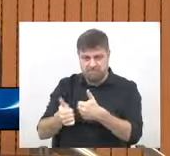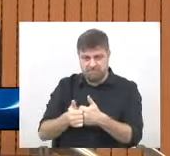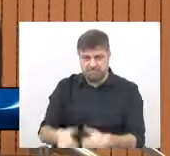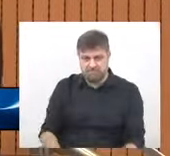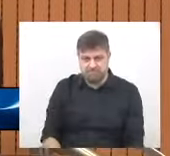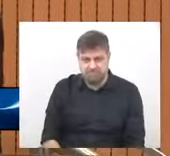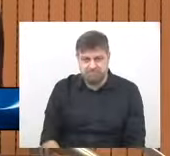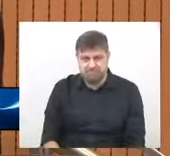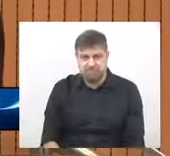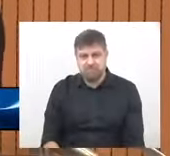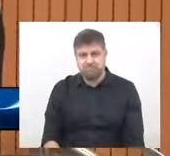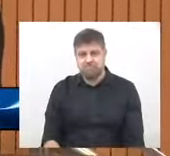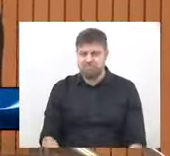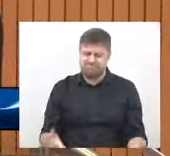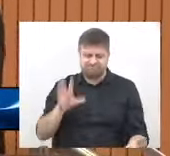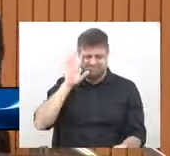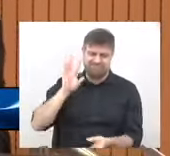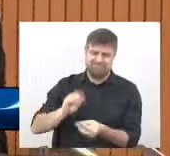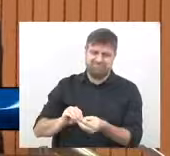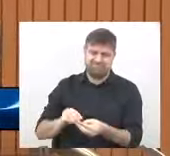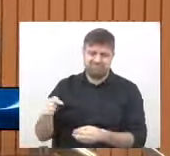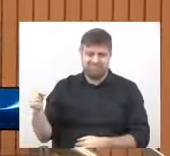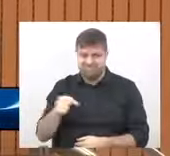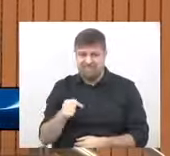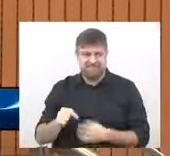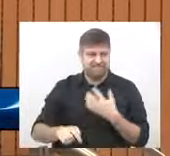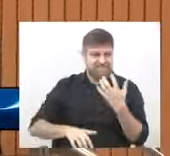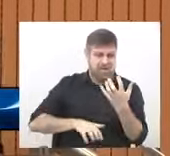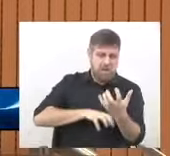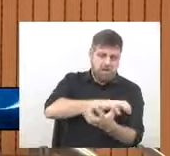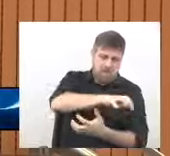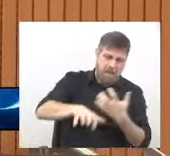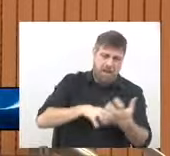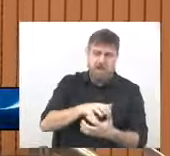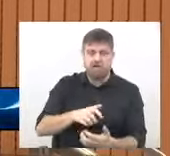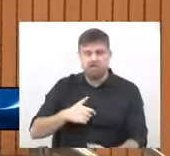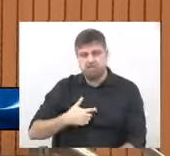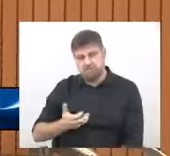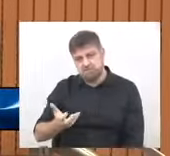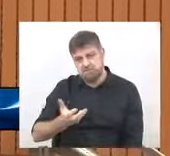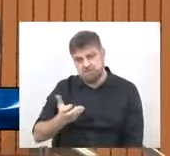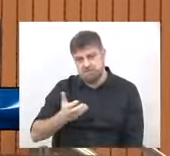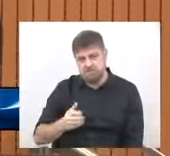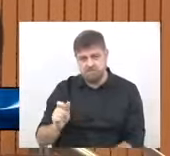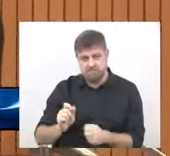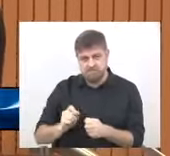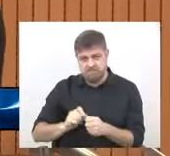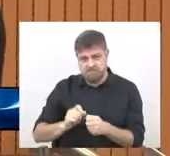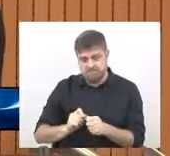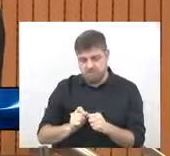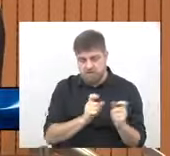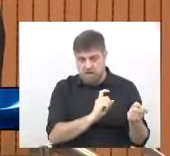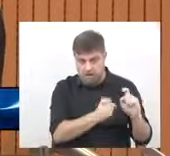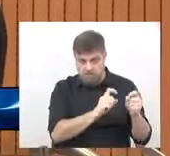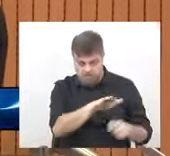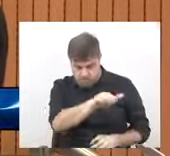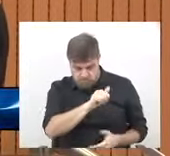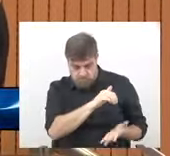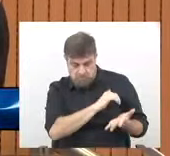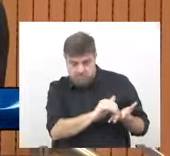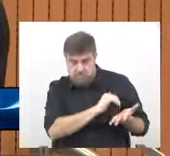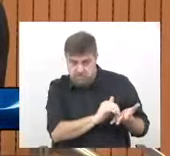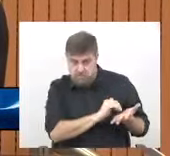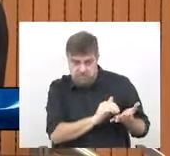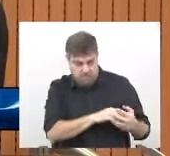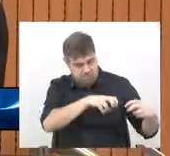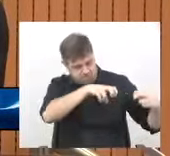Rui Rodrigues. Então, enfim, aquilo lá está um caos. Eu gostaria que... Eu vou fazer uma reunião com o secretário, com o Ernesto,